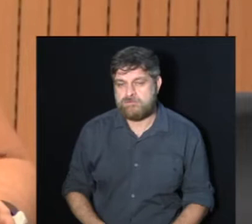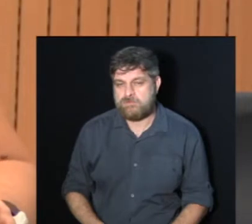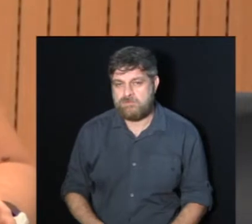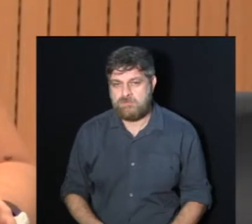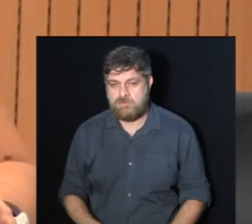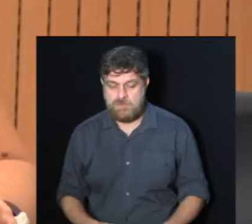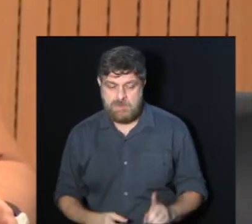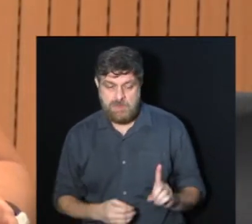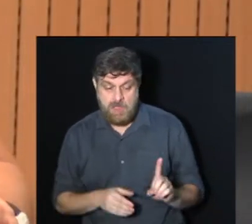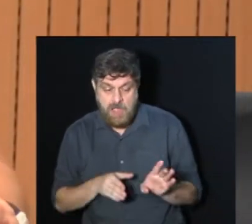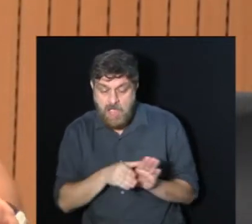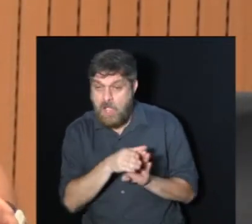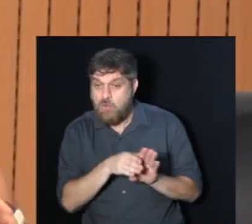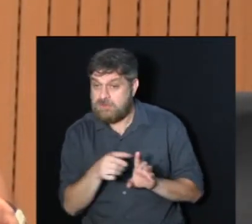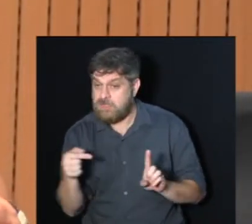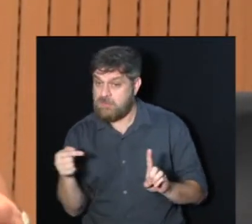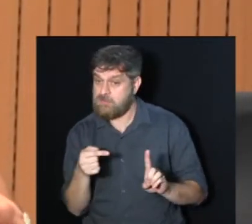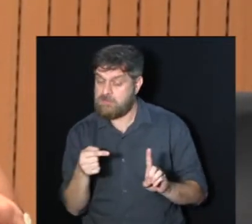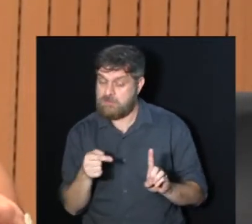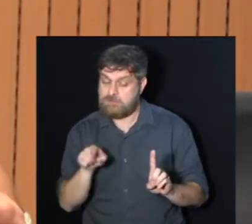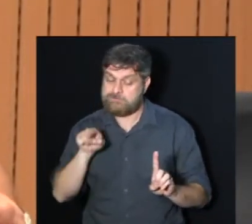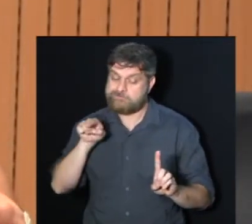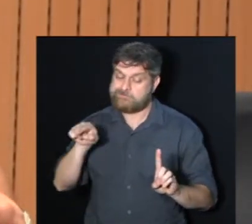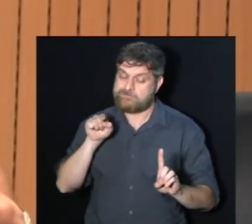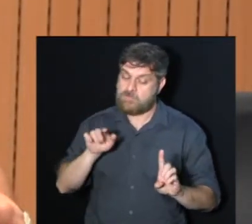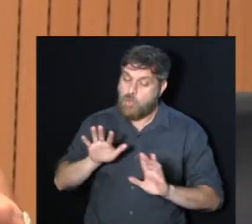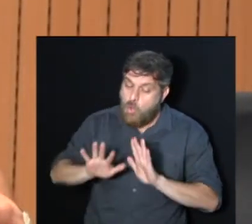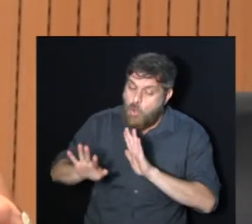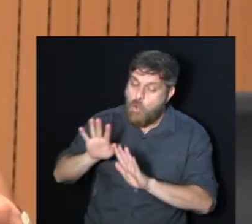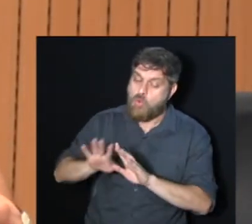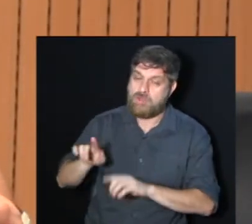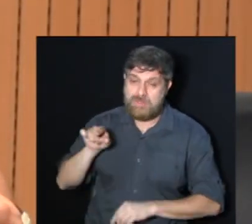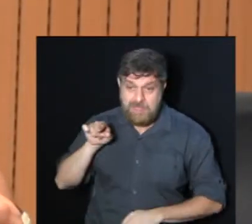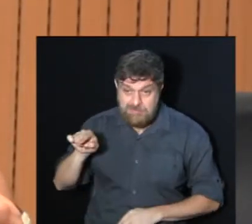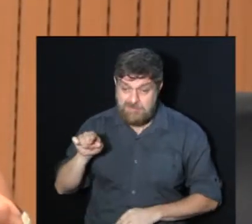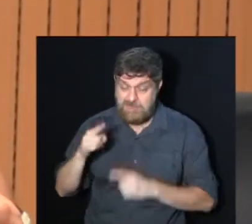essa mulher que talvez talvez ela esteja num relacionamento abusivo.